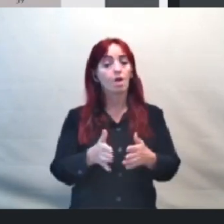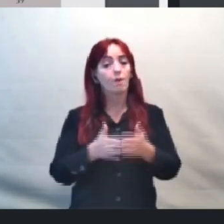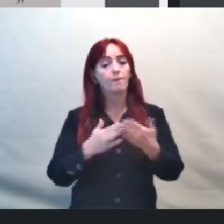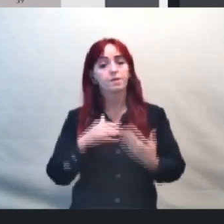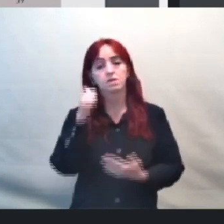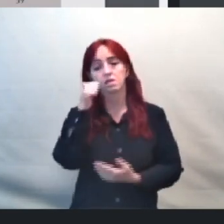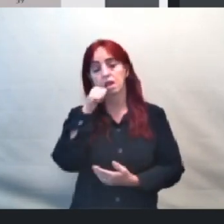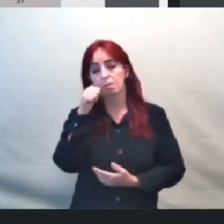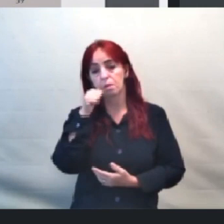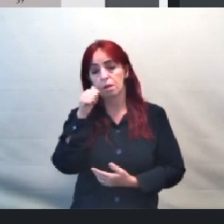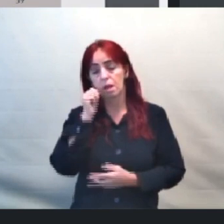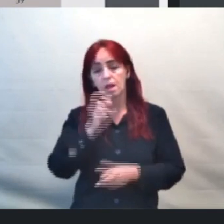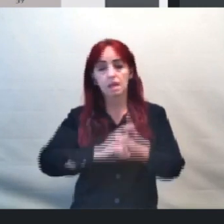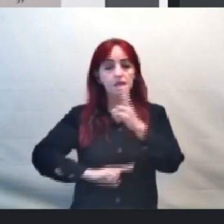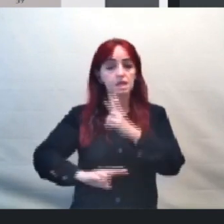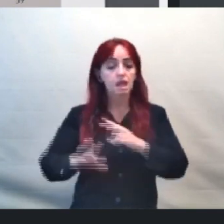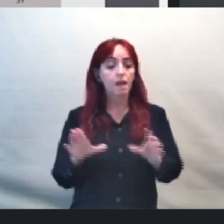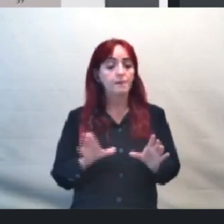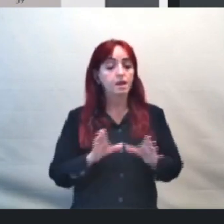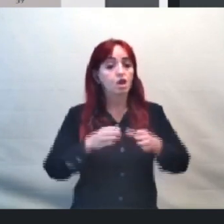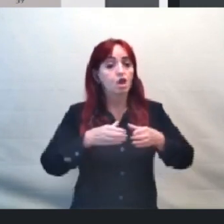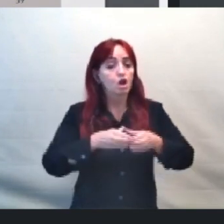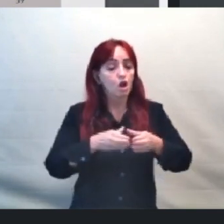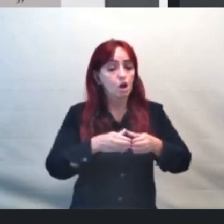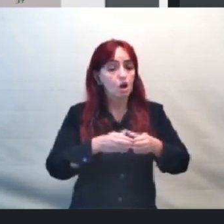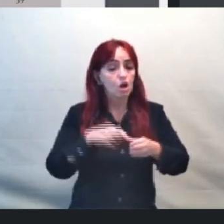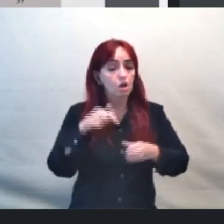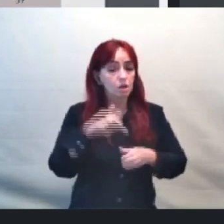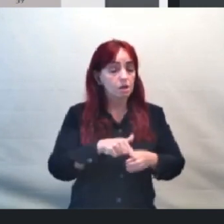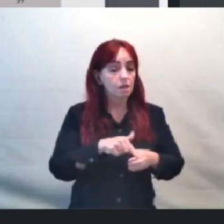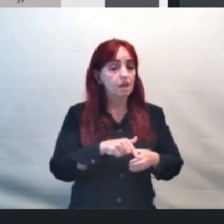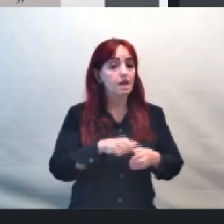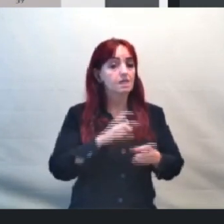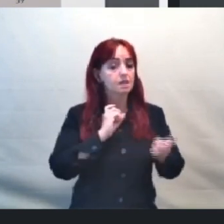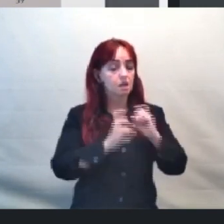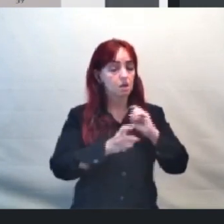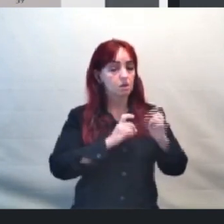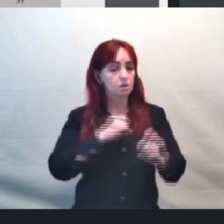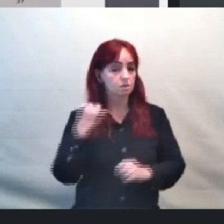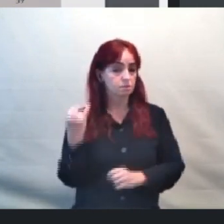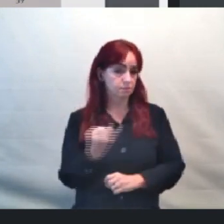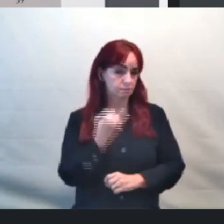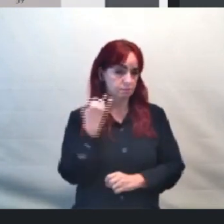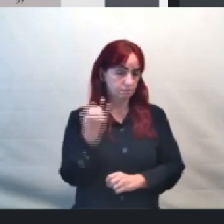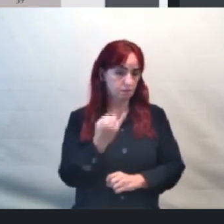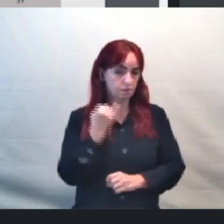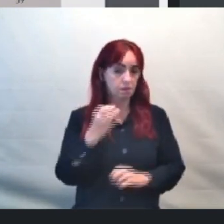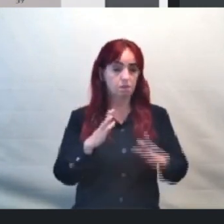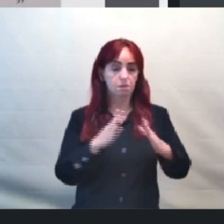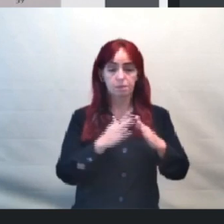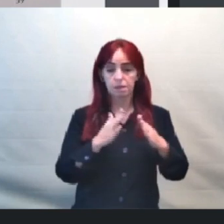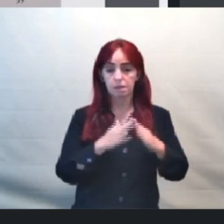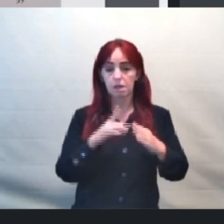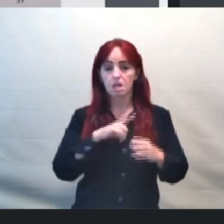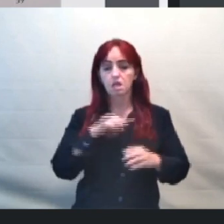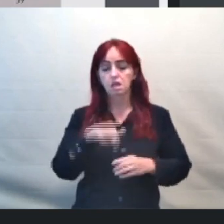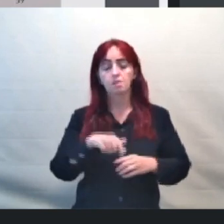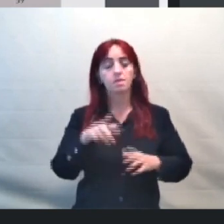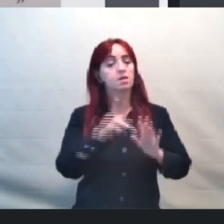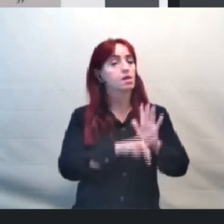quórum nessa comissão, que é muito importante para a casa, uma vez que nós temos aí projetos